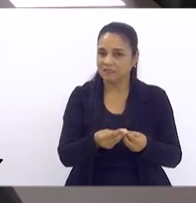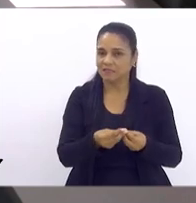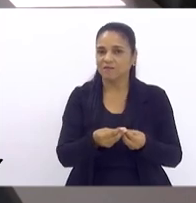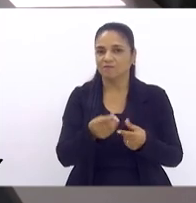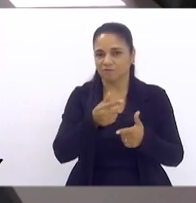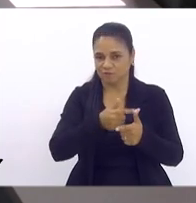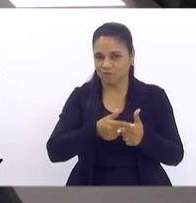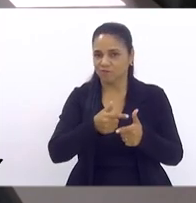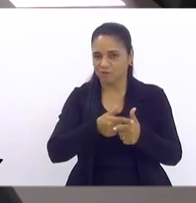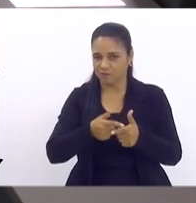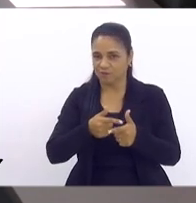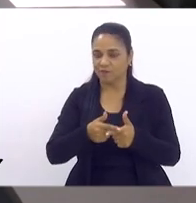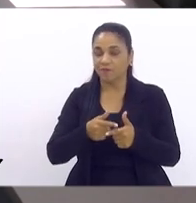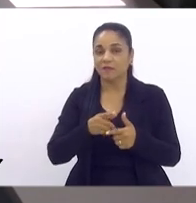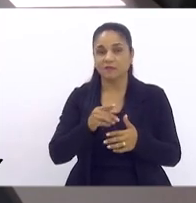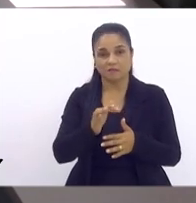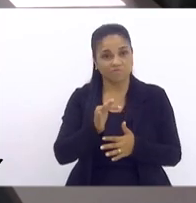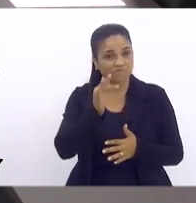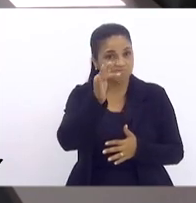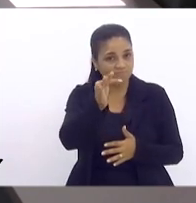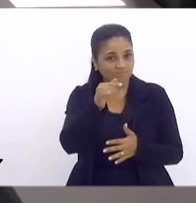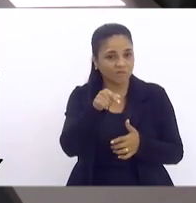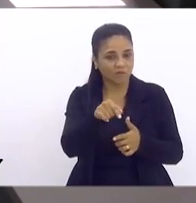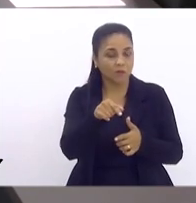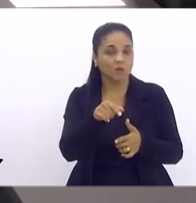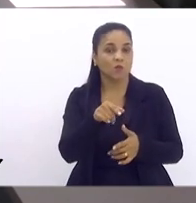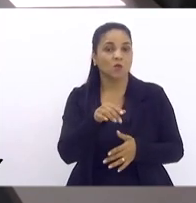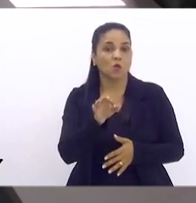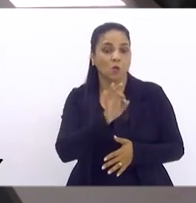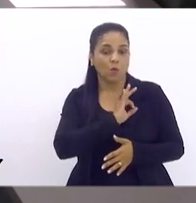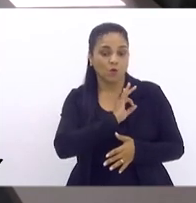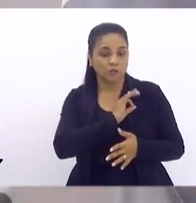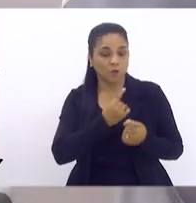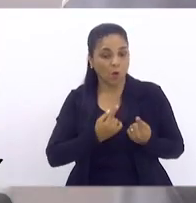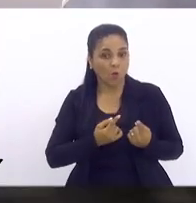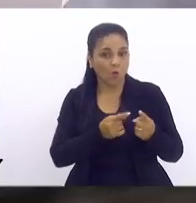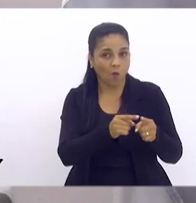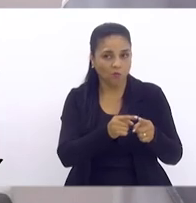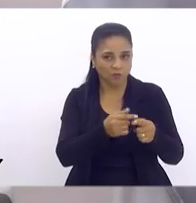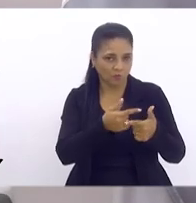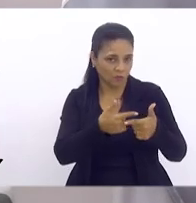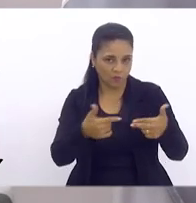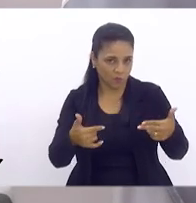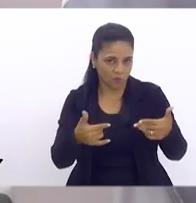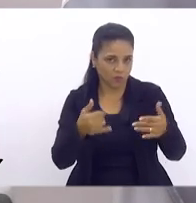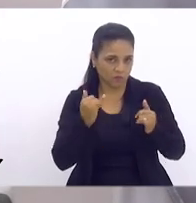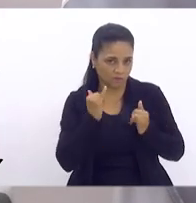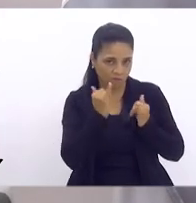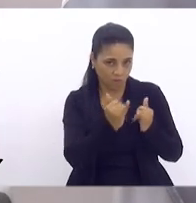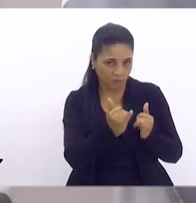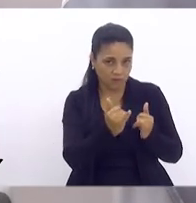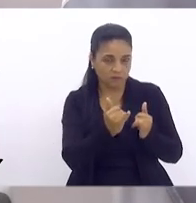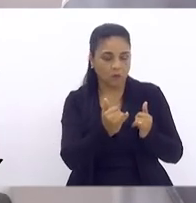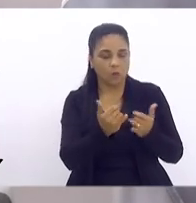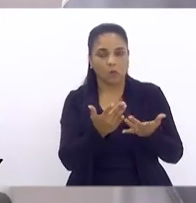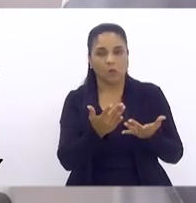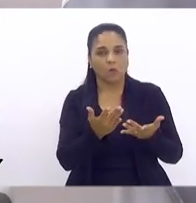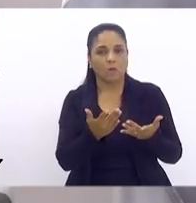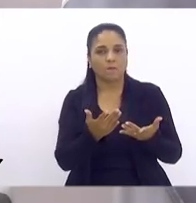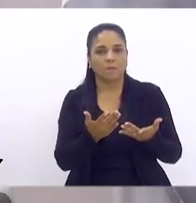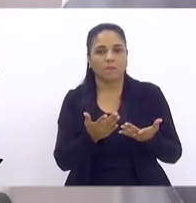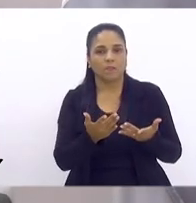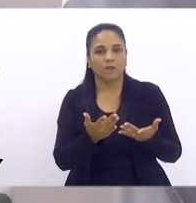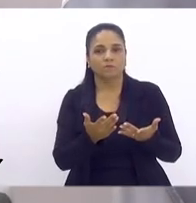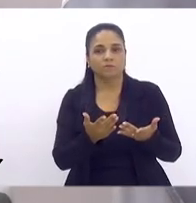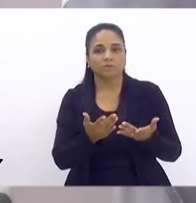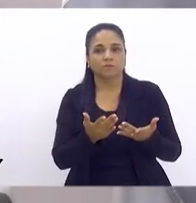certeza se amanhã surgiu Contra esse policial qualquer informação inadequada qualquer